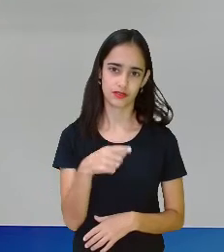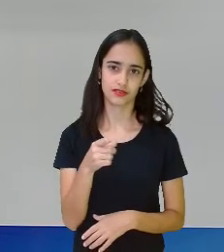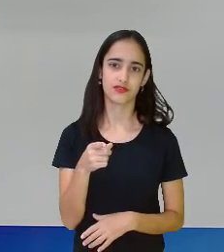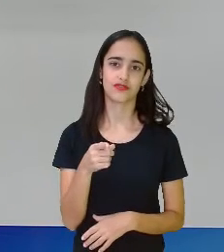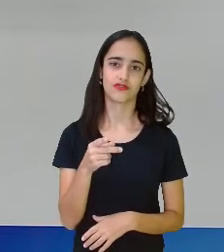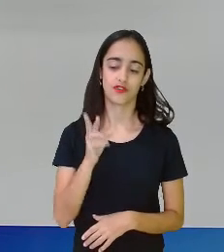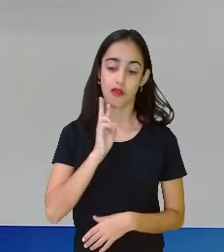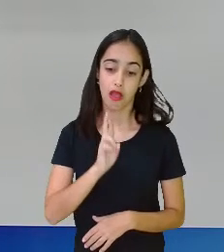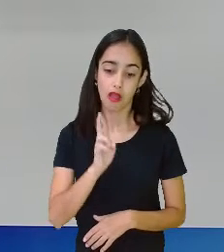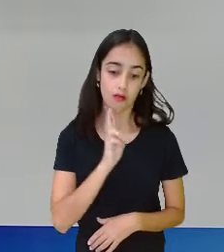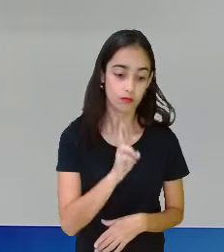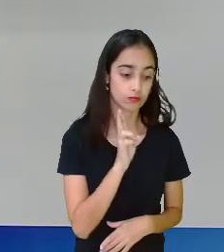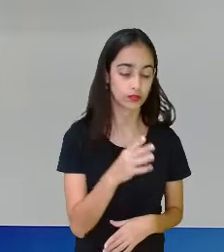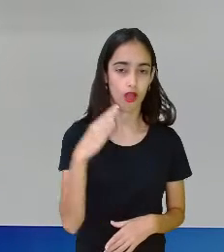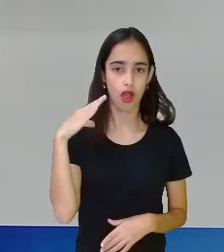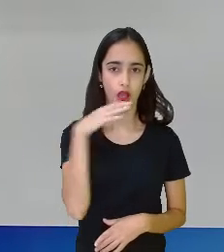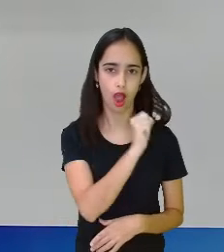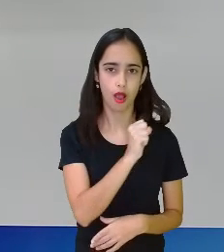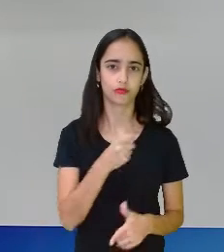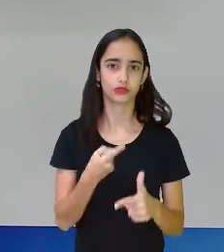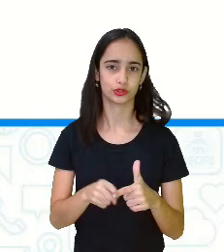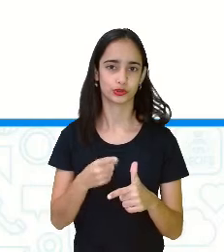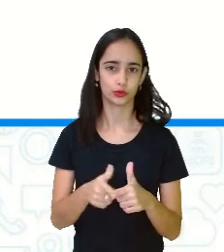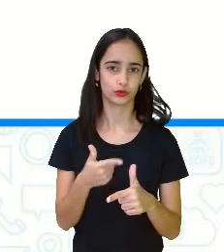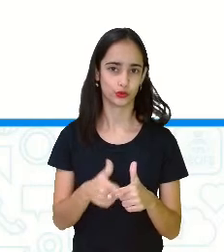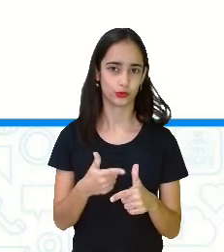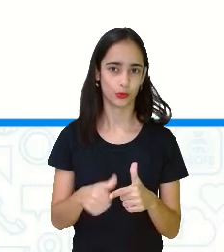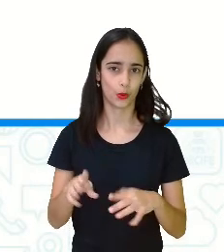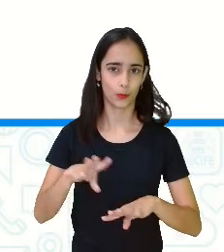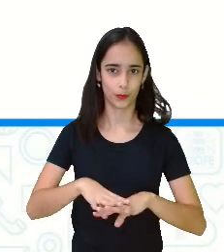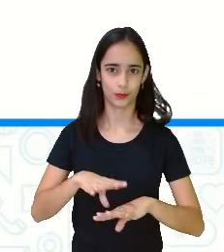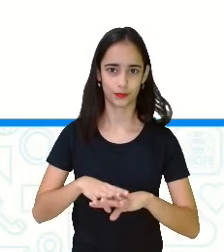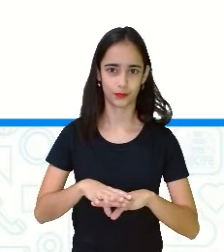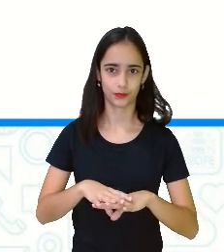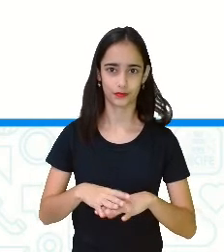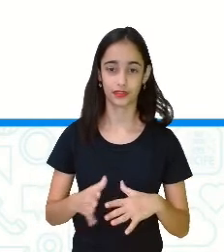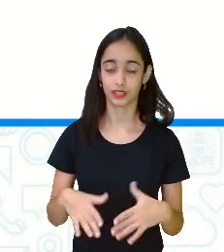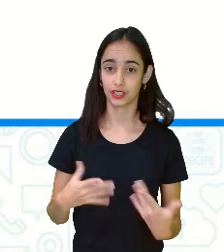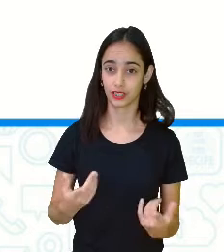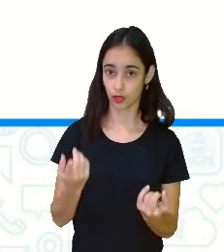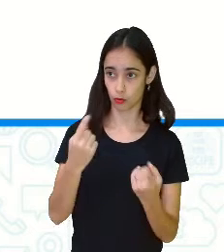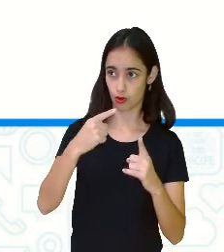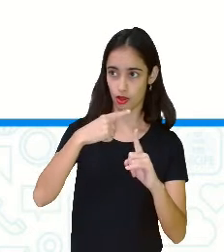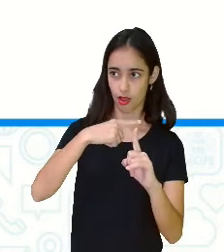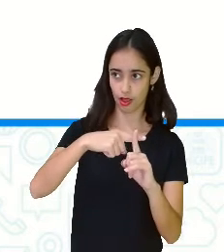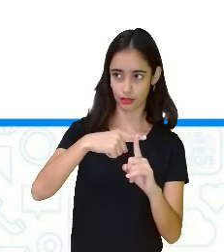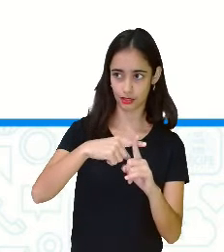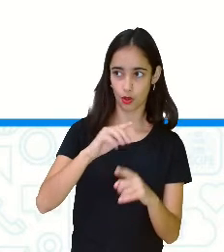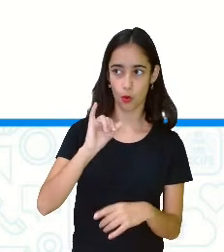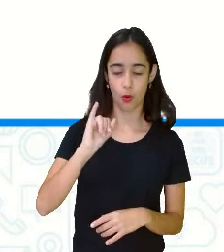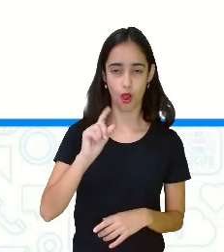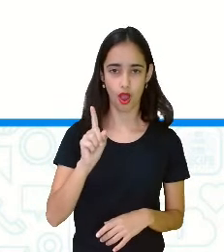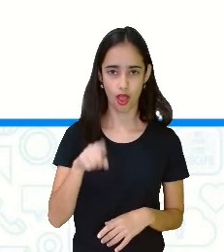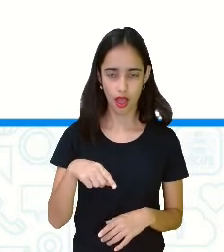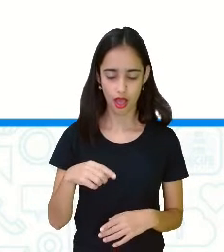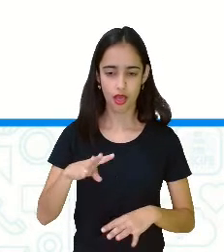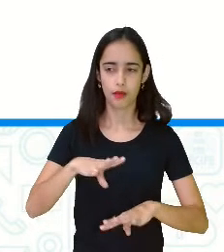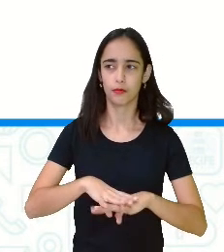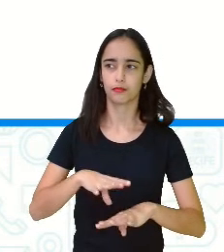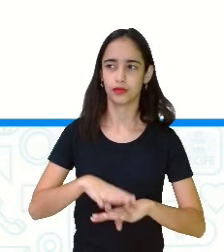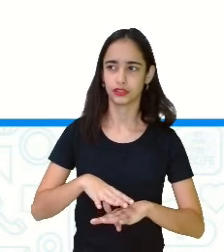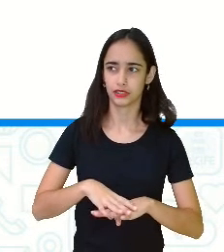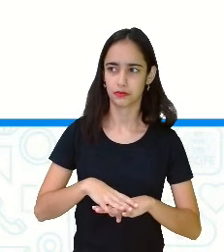mais rapidez os problemas. A adição é uma operação matemática que está associada com a ideia de